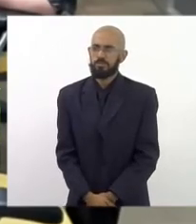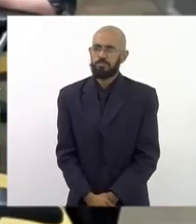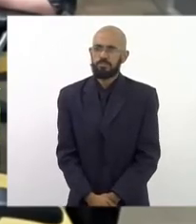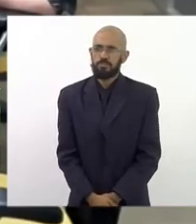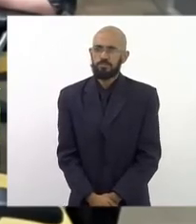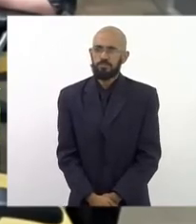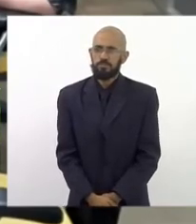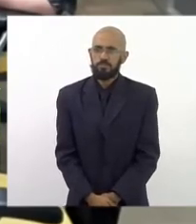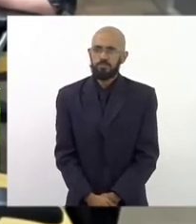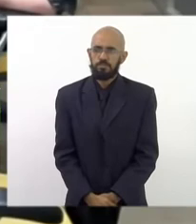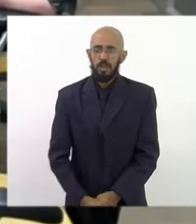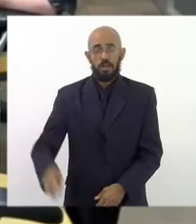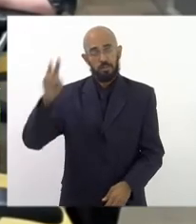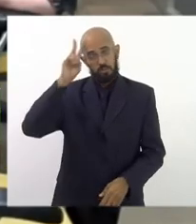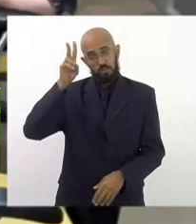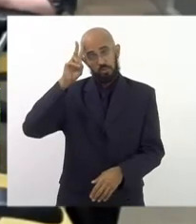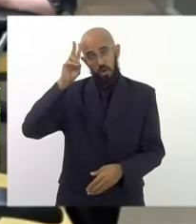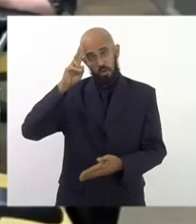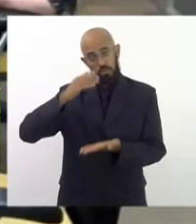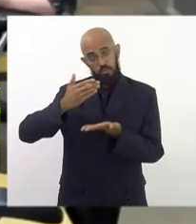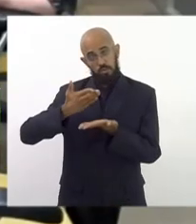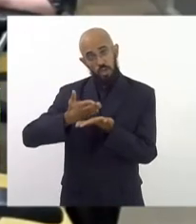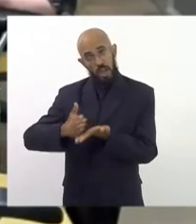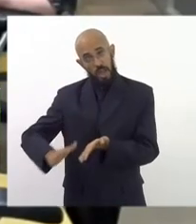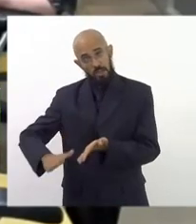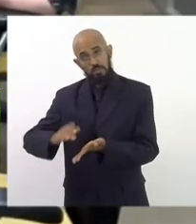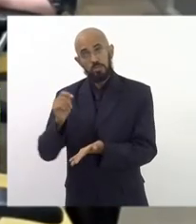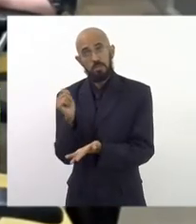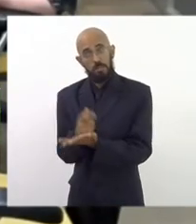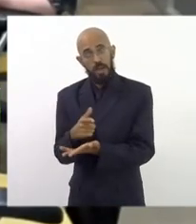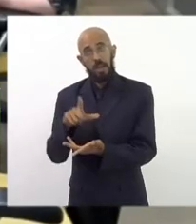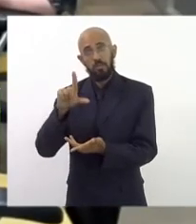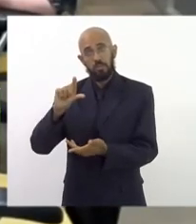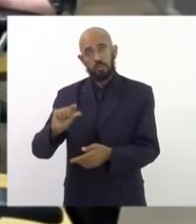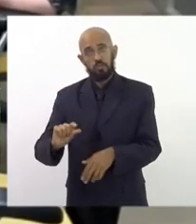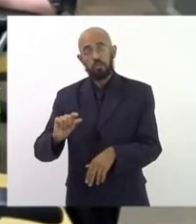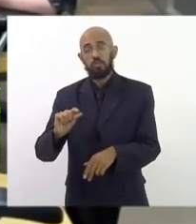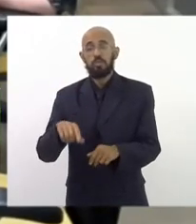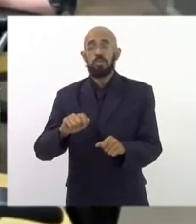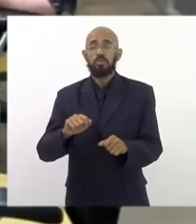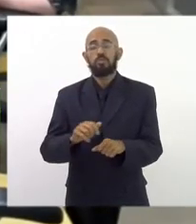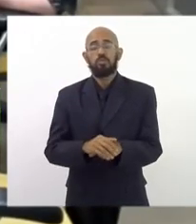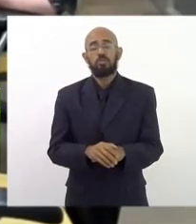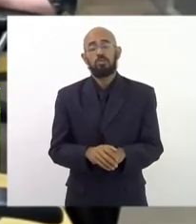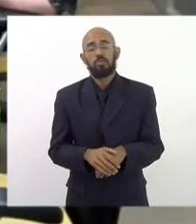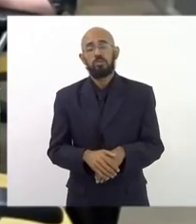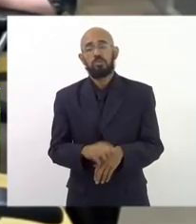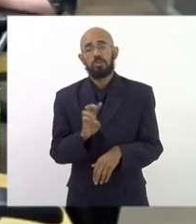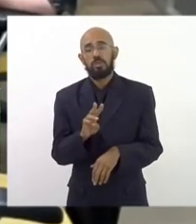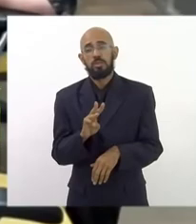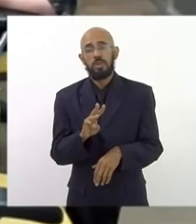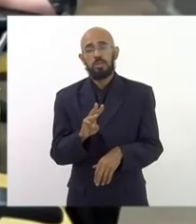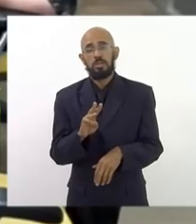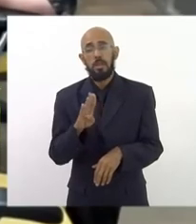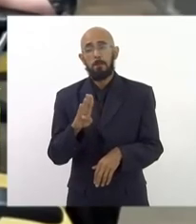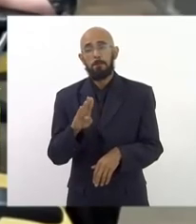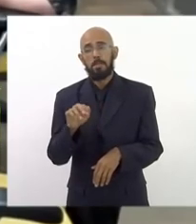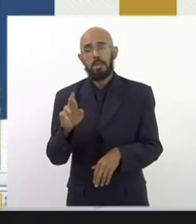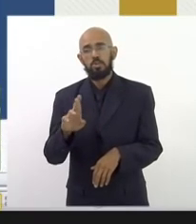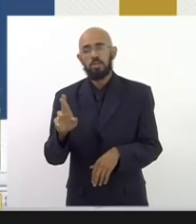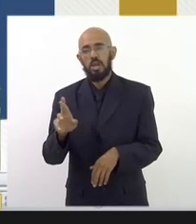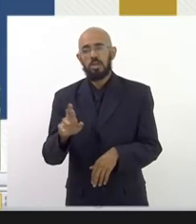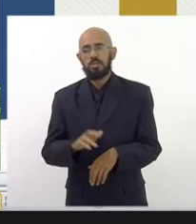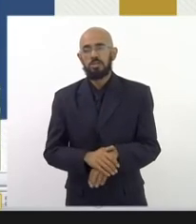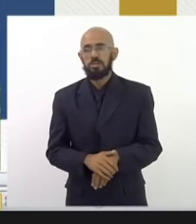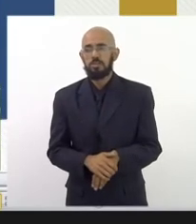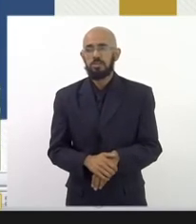Aí o histórico de restos a pagar, né, que vem diminuindo, caiu mais 3 bi. É, e aí, só para reforçar,